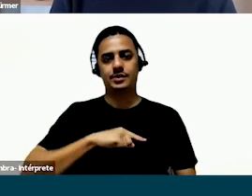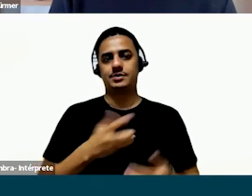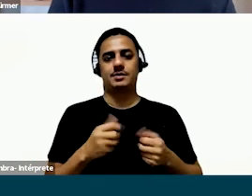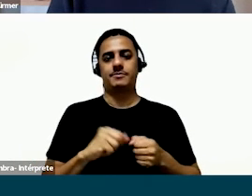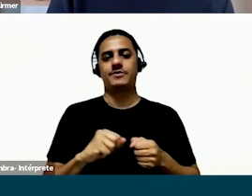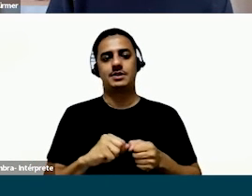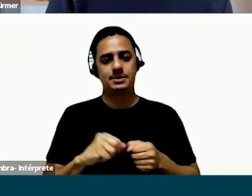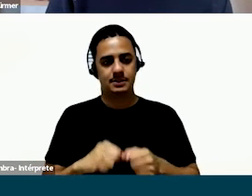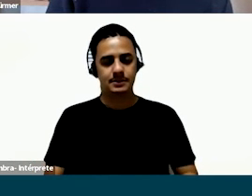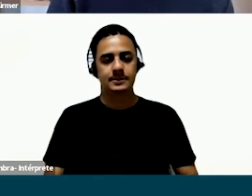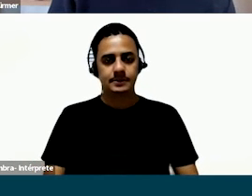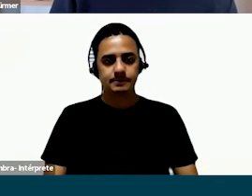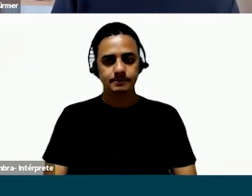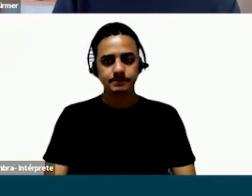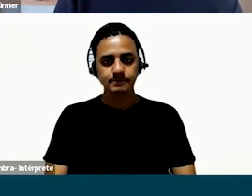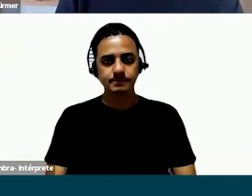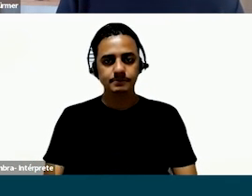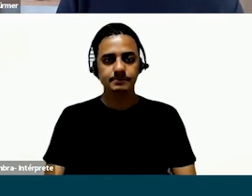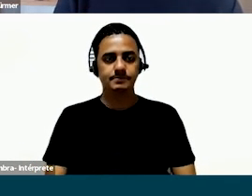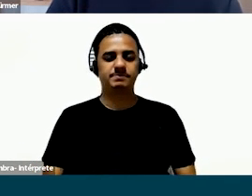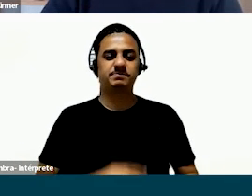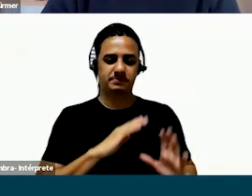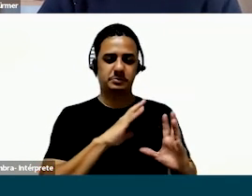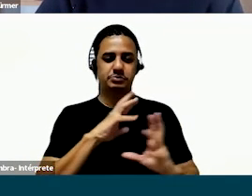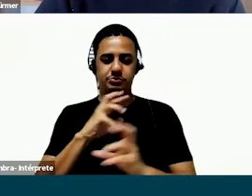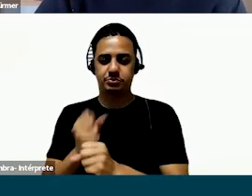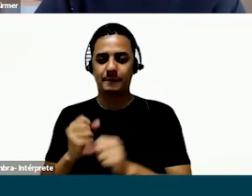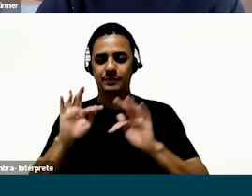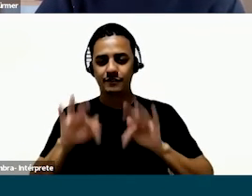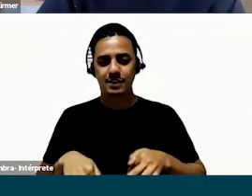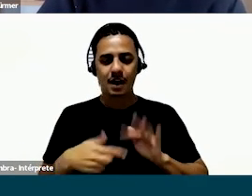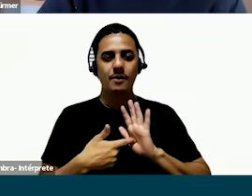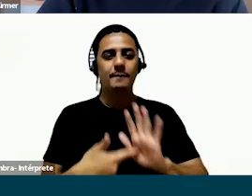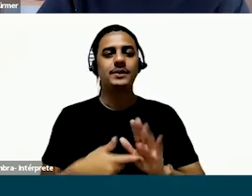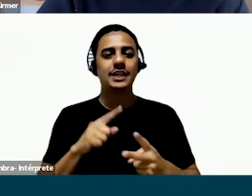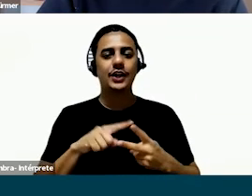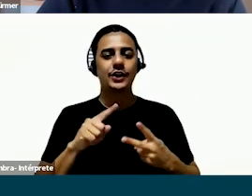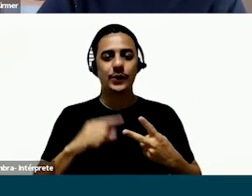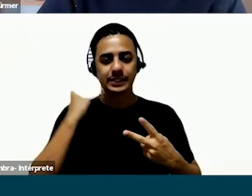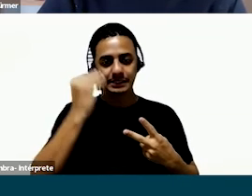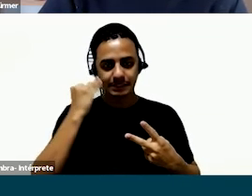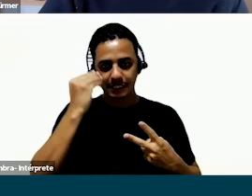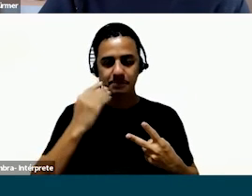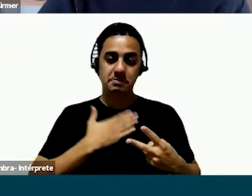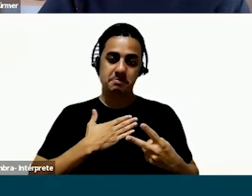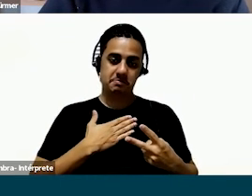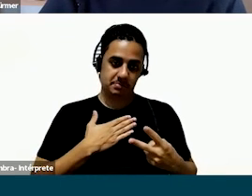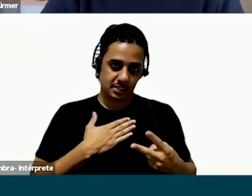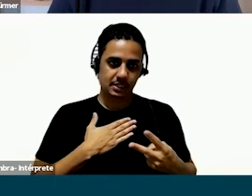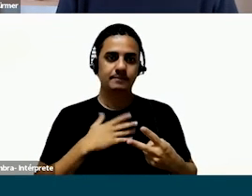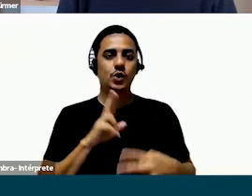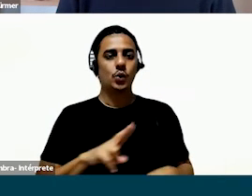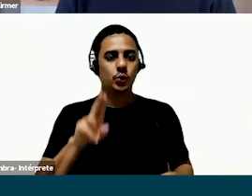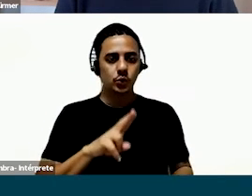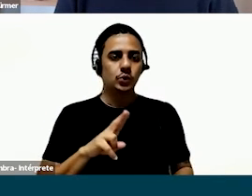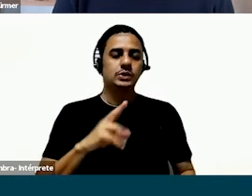consegue atacar ou fazer alguma coisa em si. A gente está se encaminhando para o final, tá? E eu trouxe 2 exemplos de